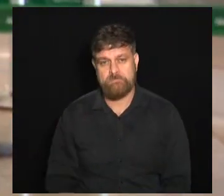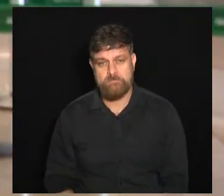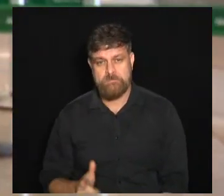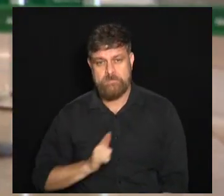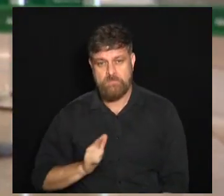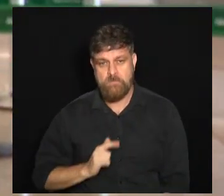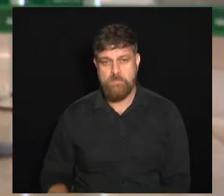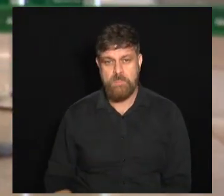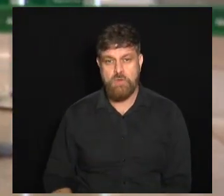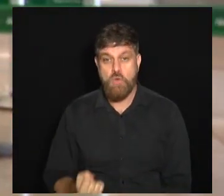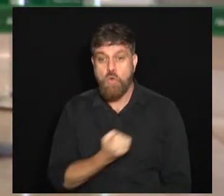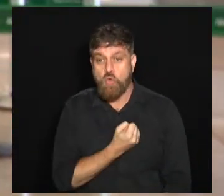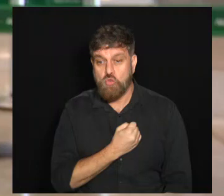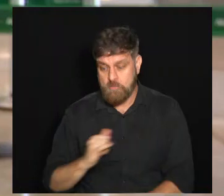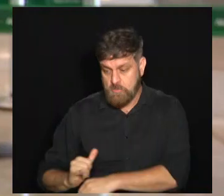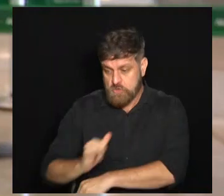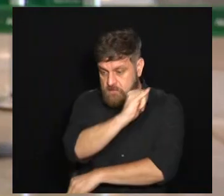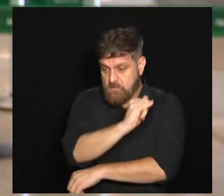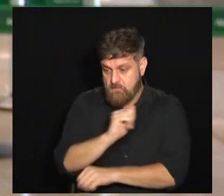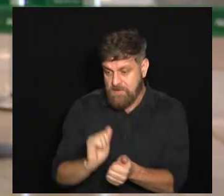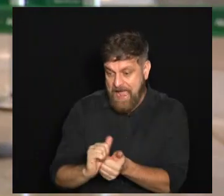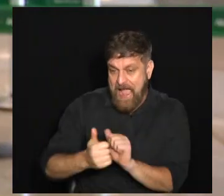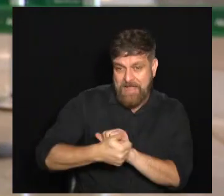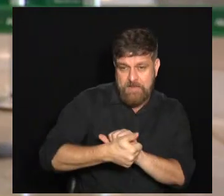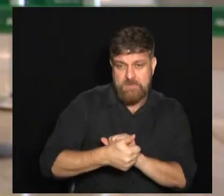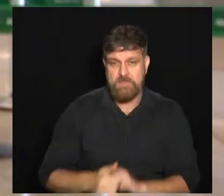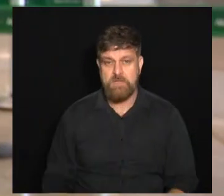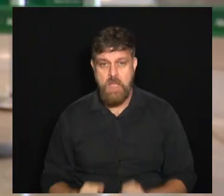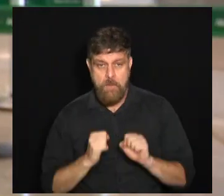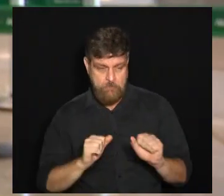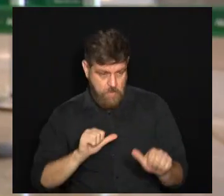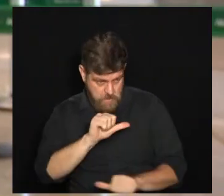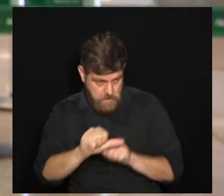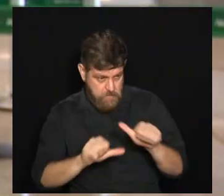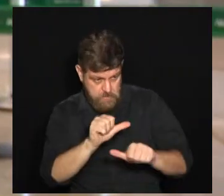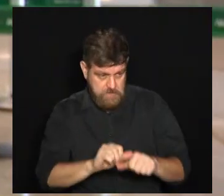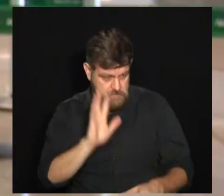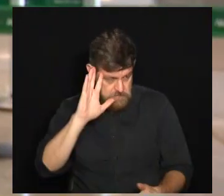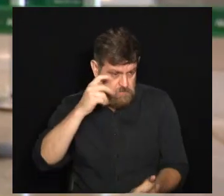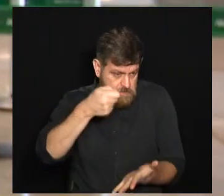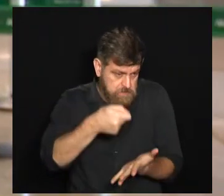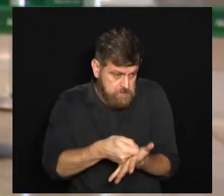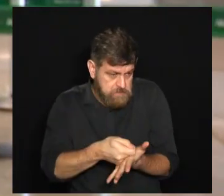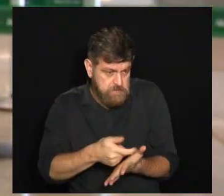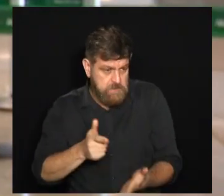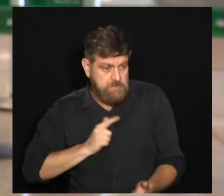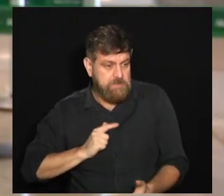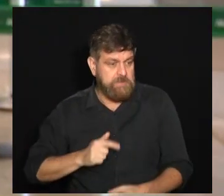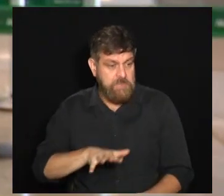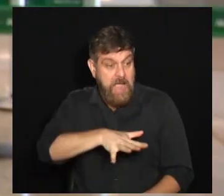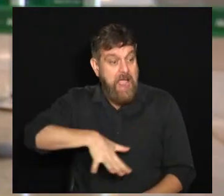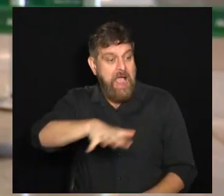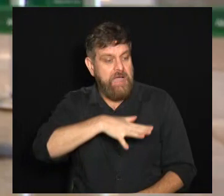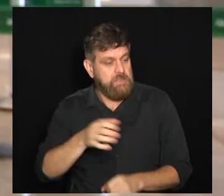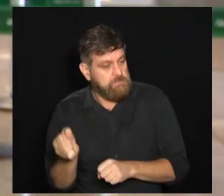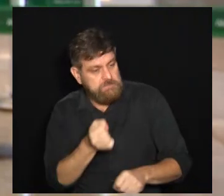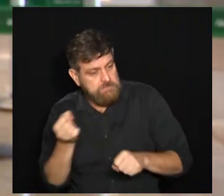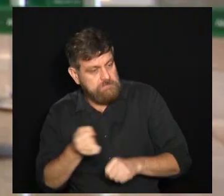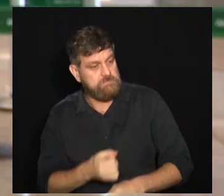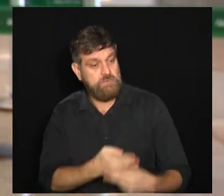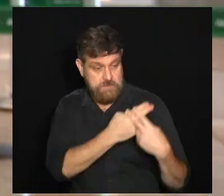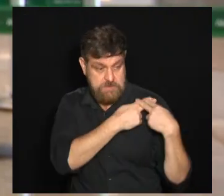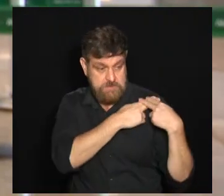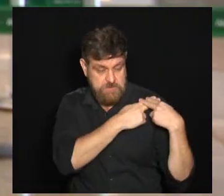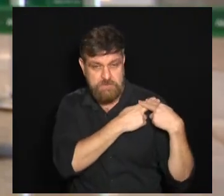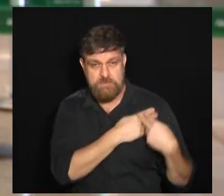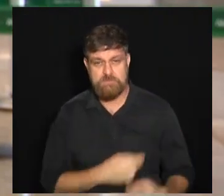malha viária vai sendo reajustada de acordo com a demanda. E isso pode mudar conforme as decisões sanitárias das autoridades,